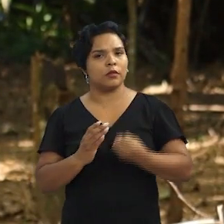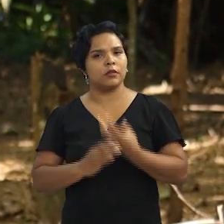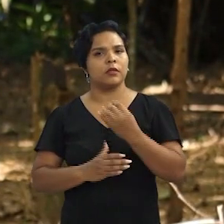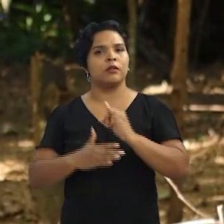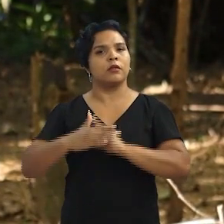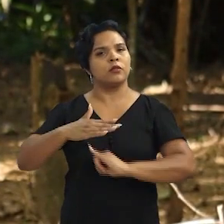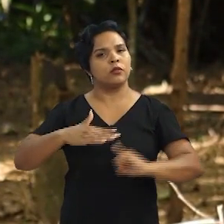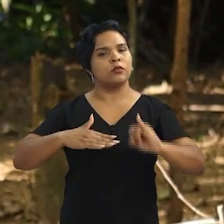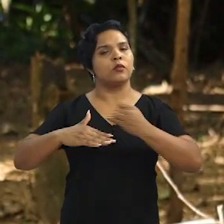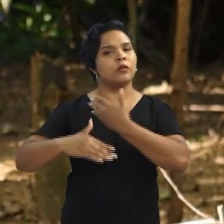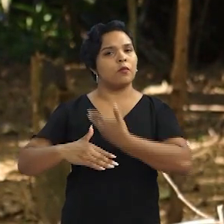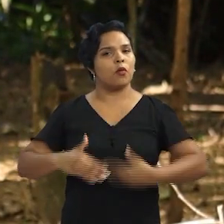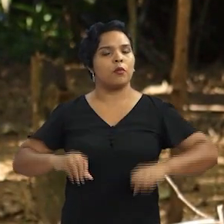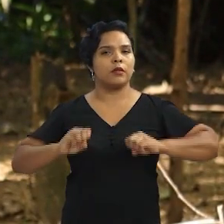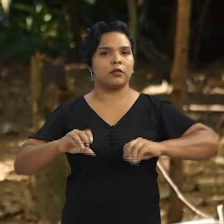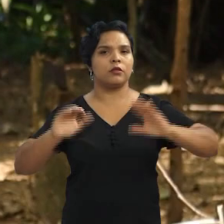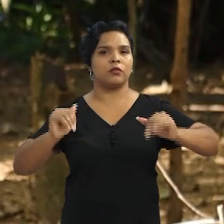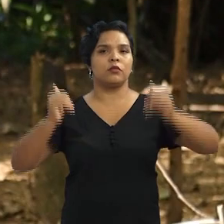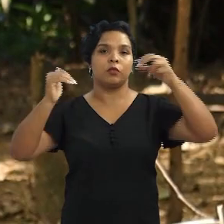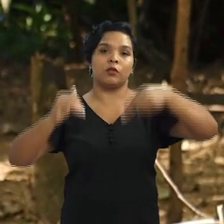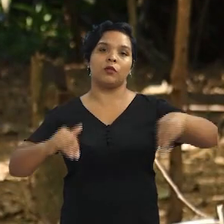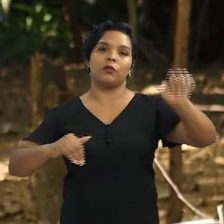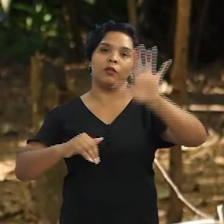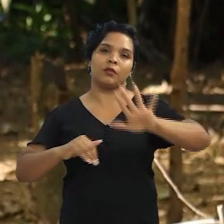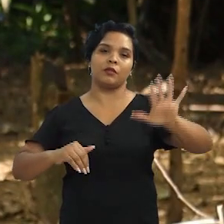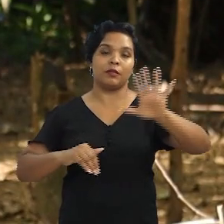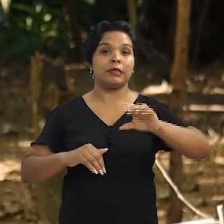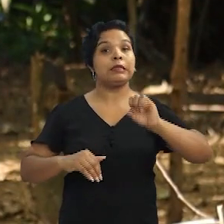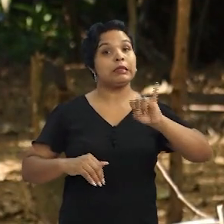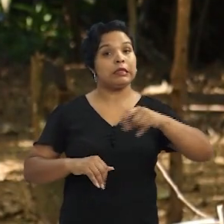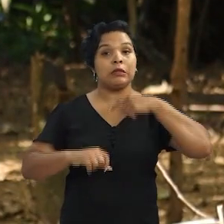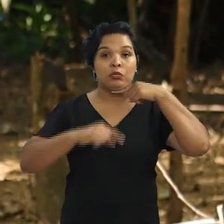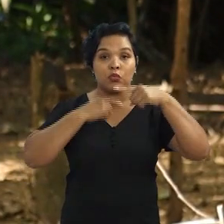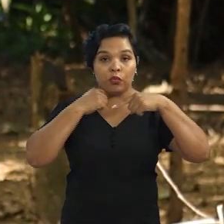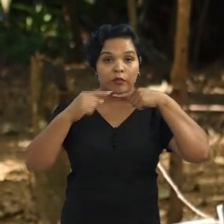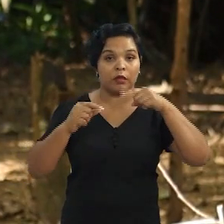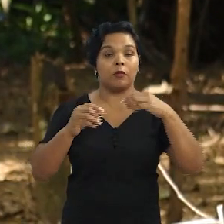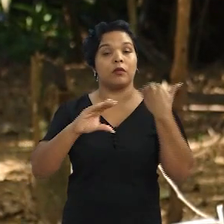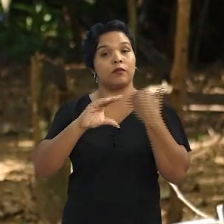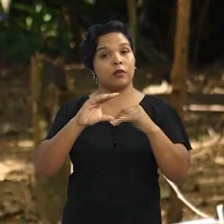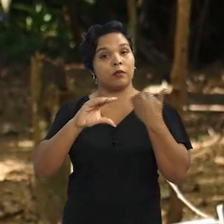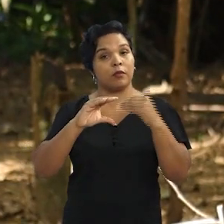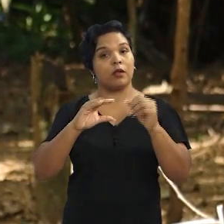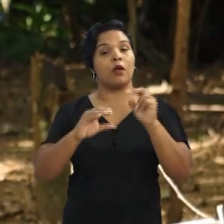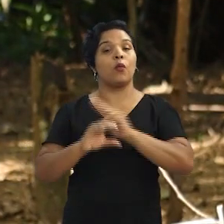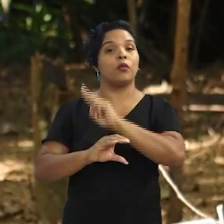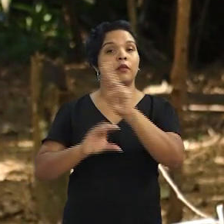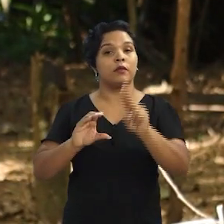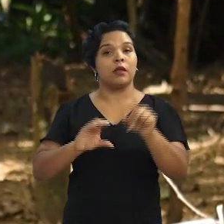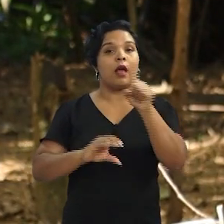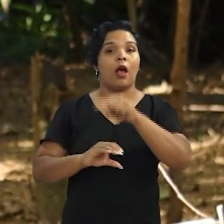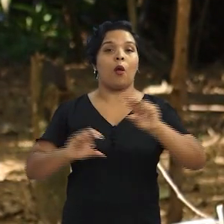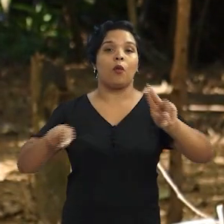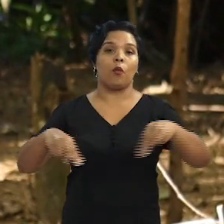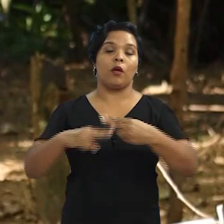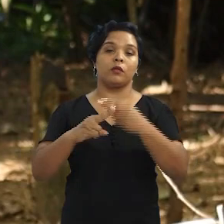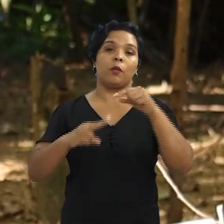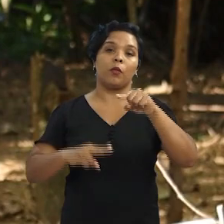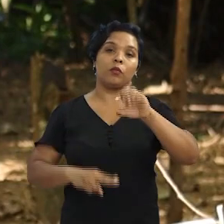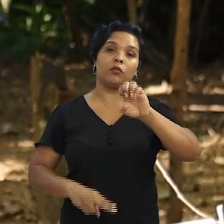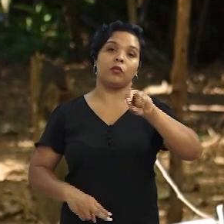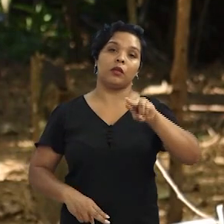sido produzido nas instituições públicas de ensino superior nordestinas. Caso tenha alguma dúvida, envie um e-mail para